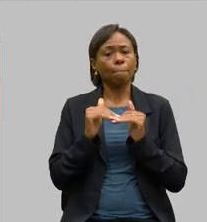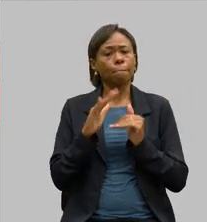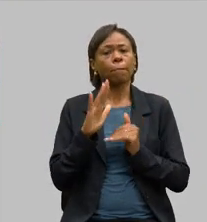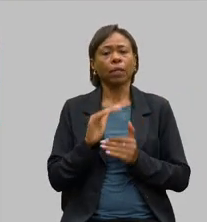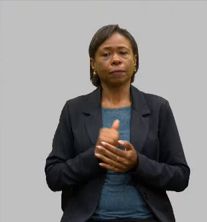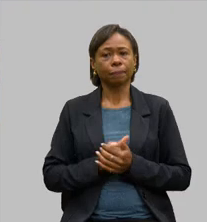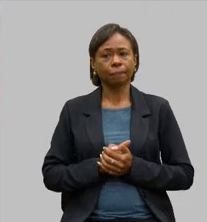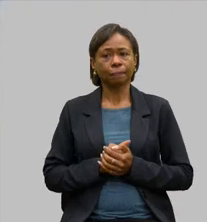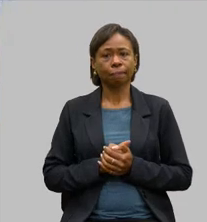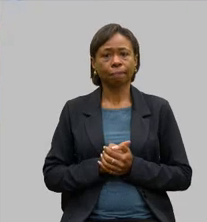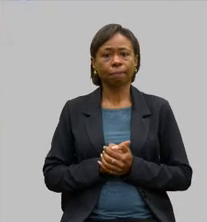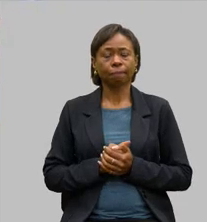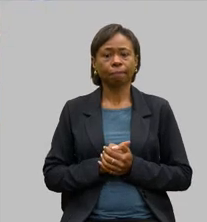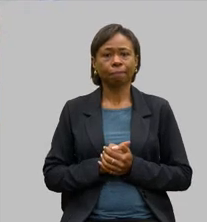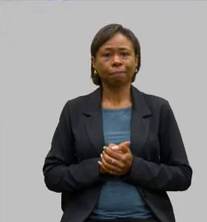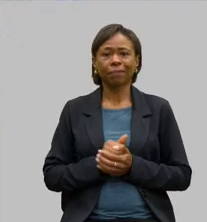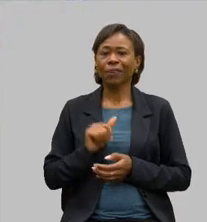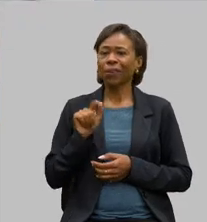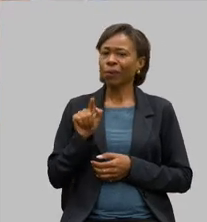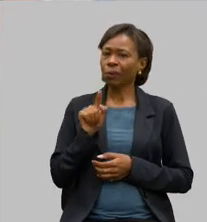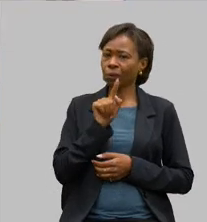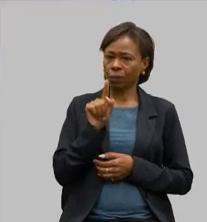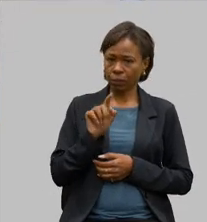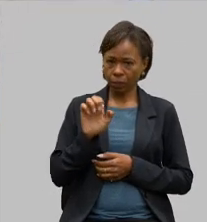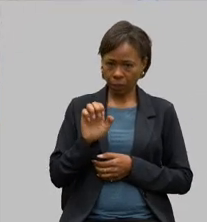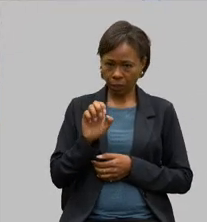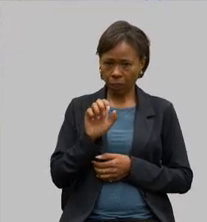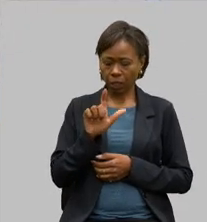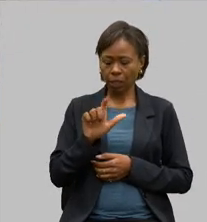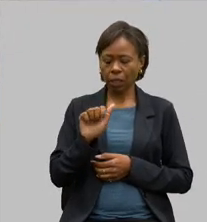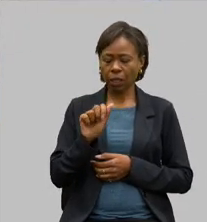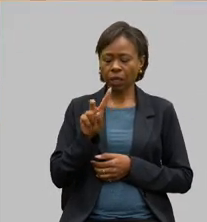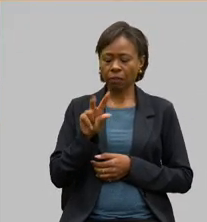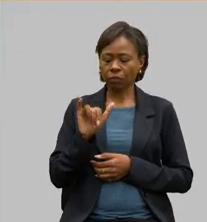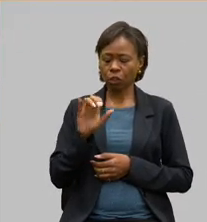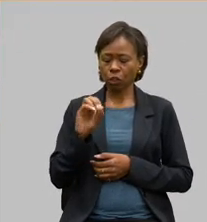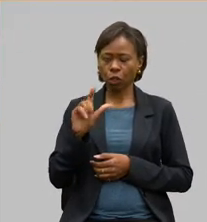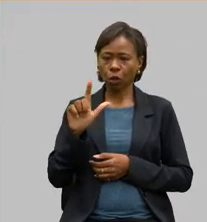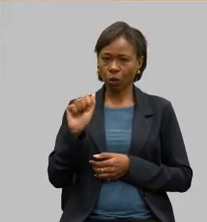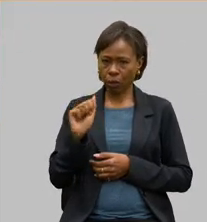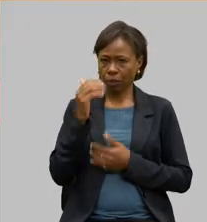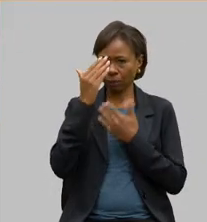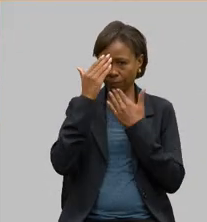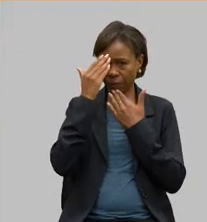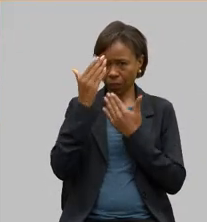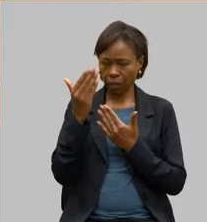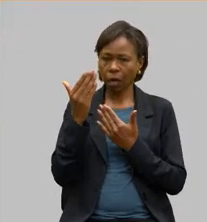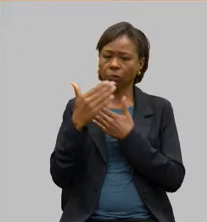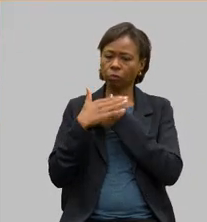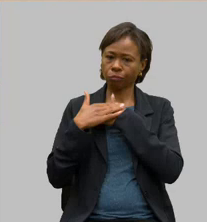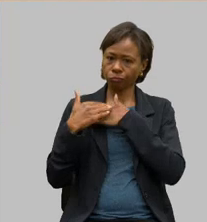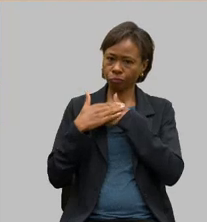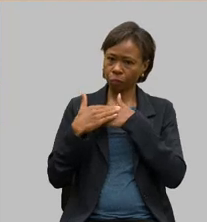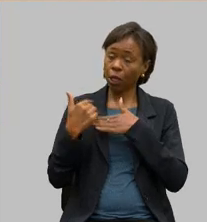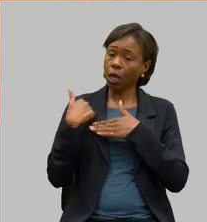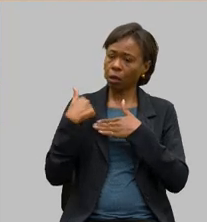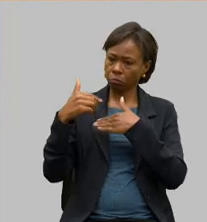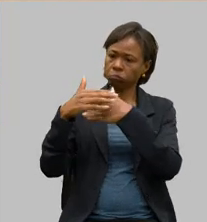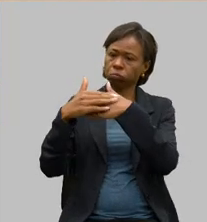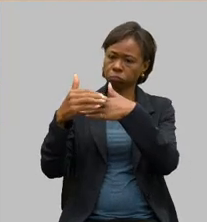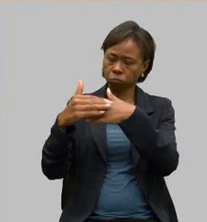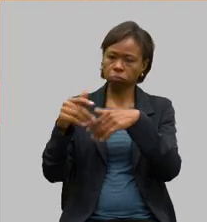Deputado zela viola eh Muito obrigado pelas considerações Eh meu carinho recíproco com você que